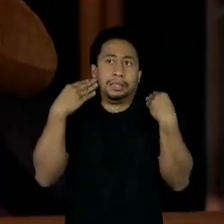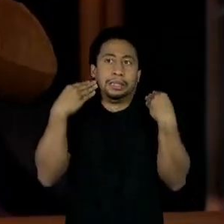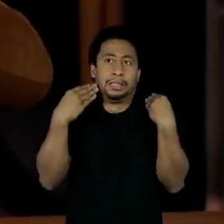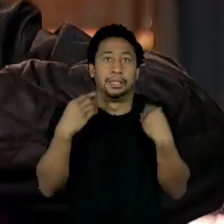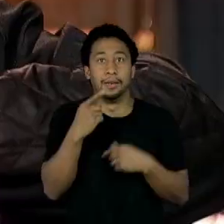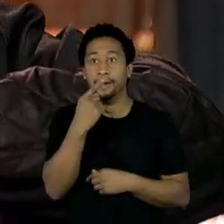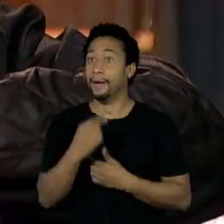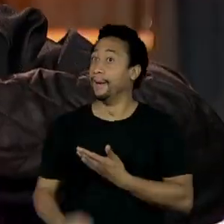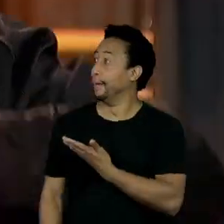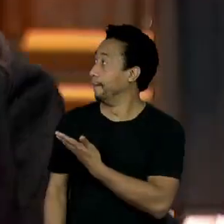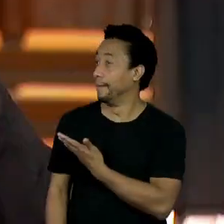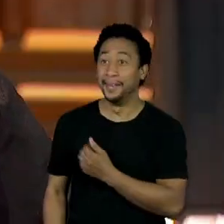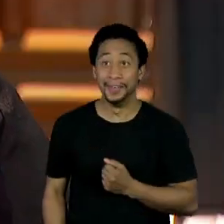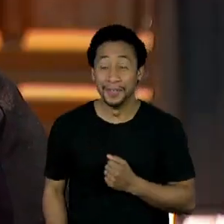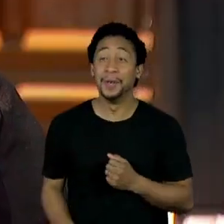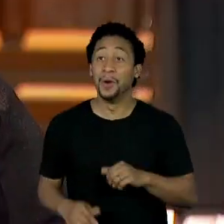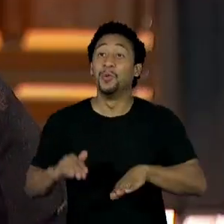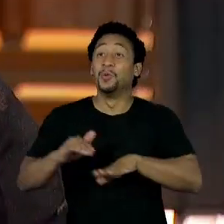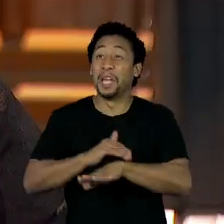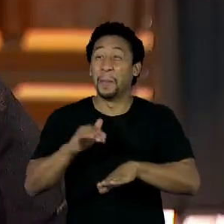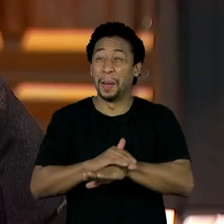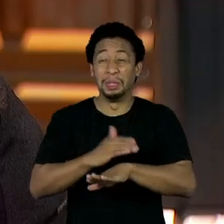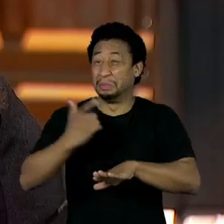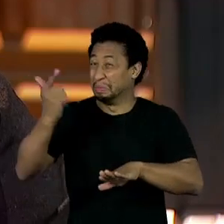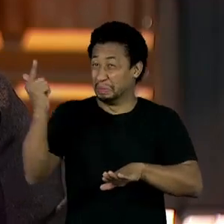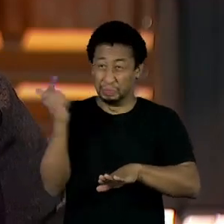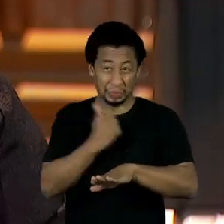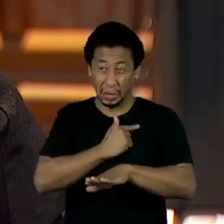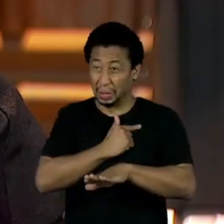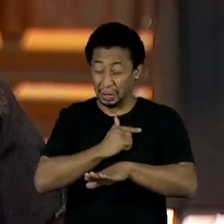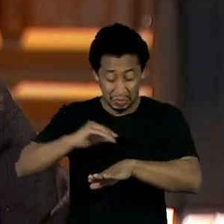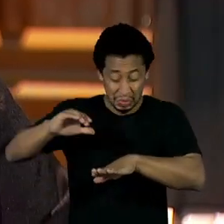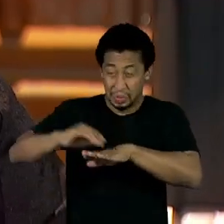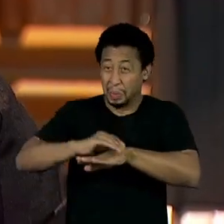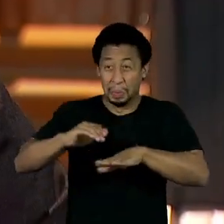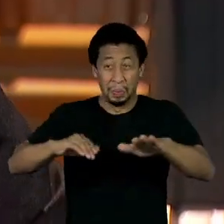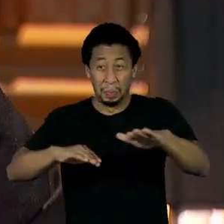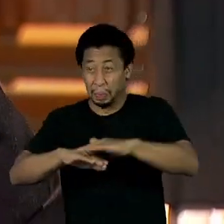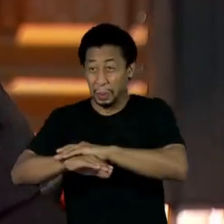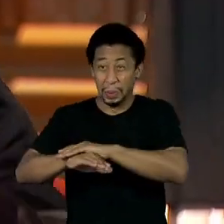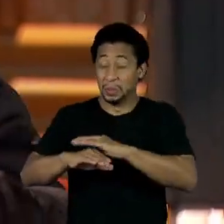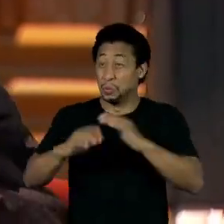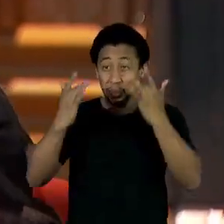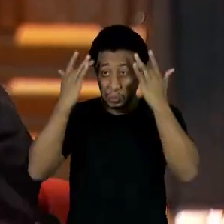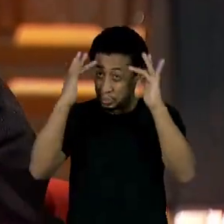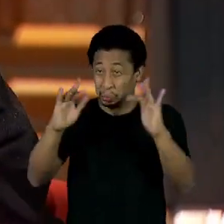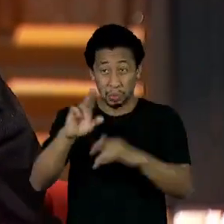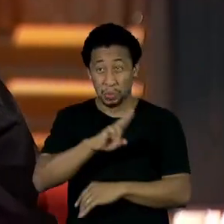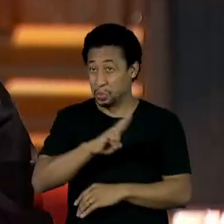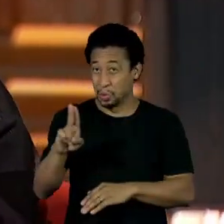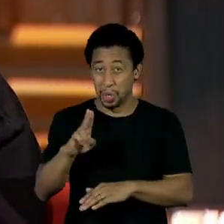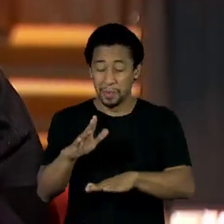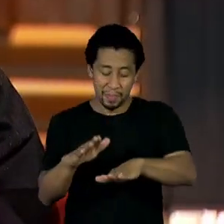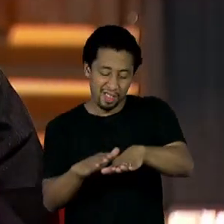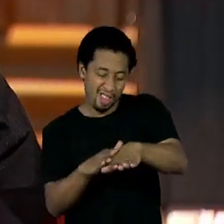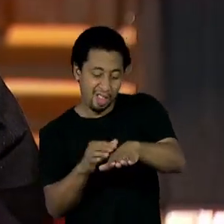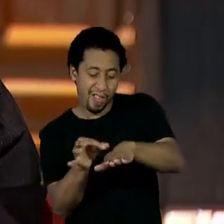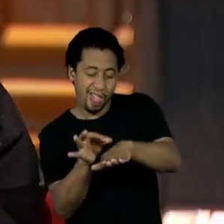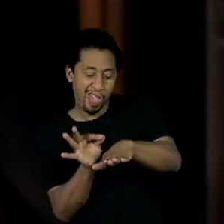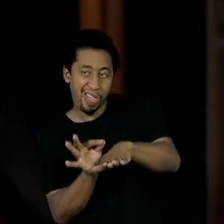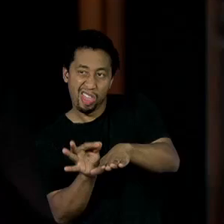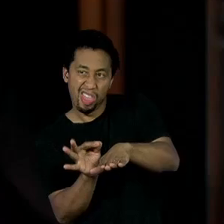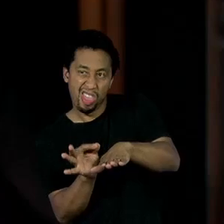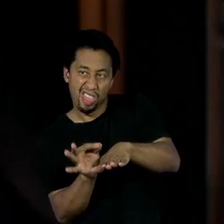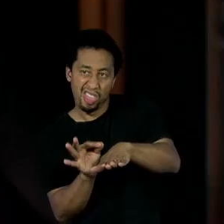Vão afundando. Os sapatos são horrorosos. Ah. Eles usam aquele sapato, que graças a Deus eu não sei o nome, de couro que tem um penduricalho assim em cima, sabe,